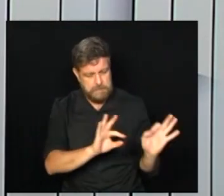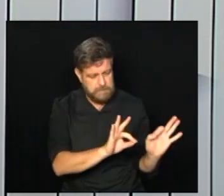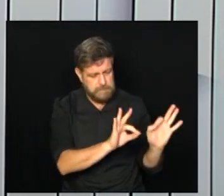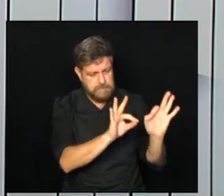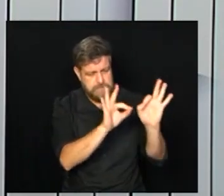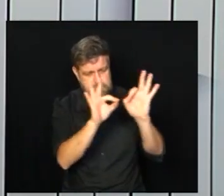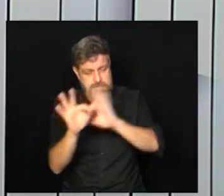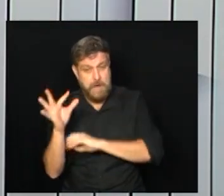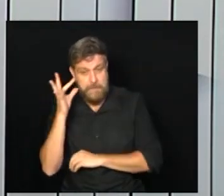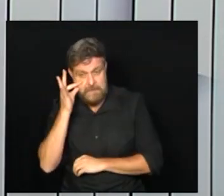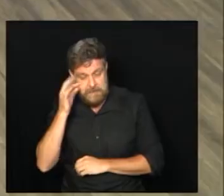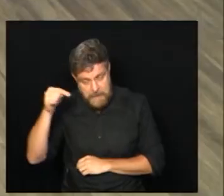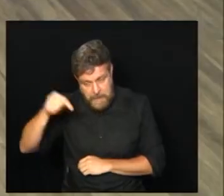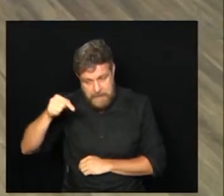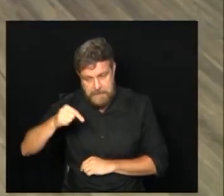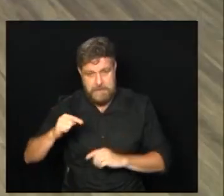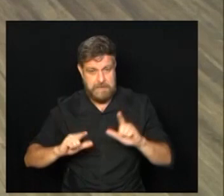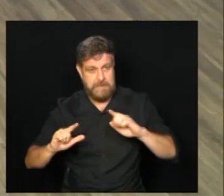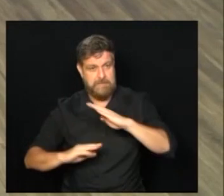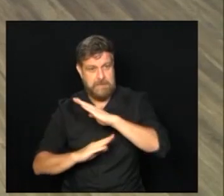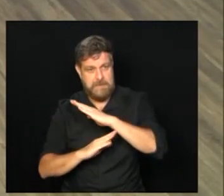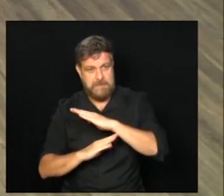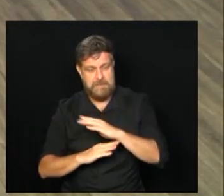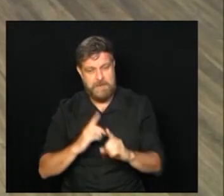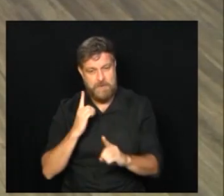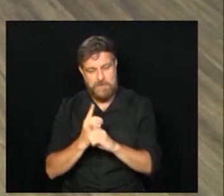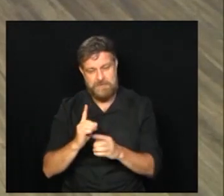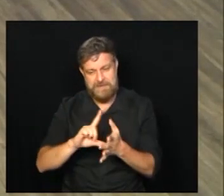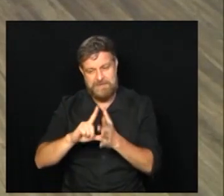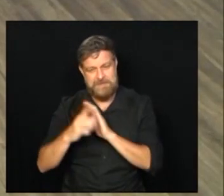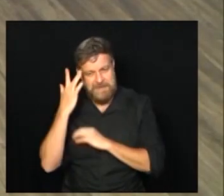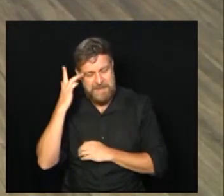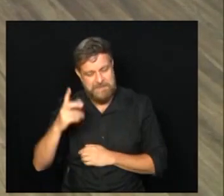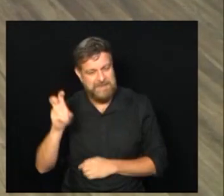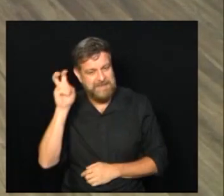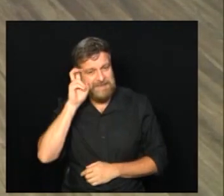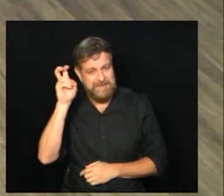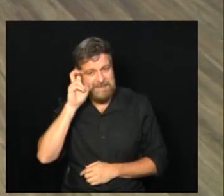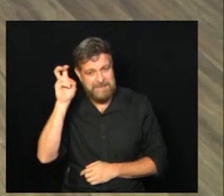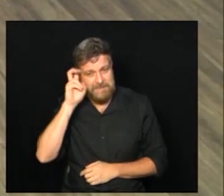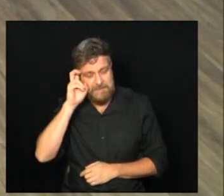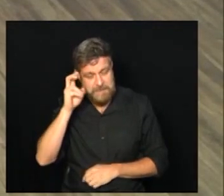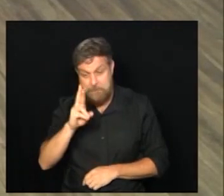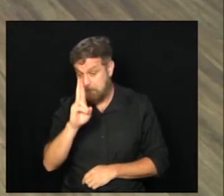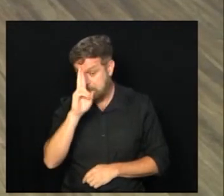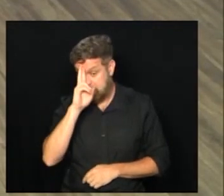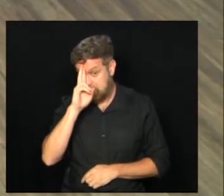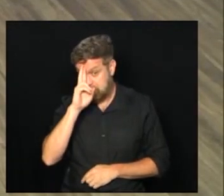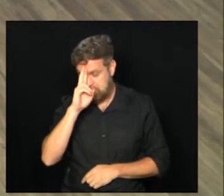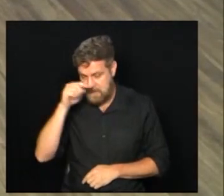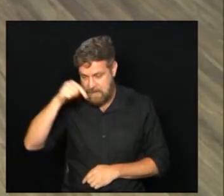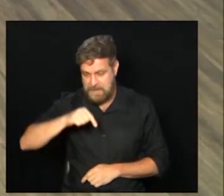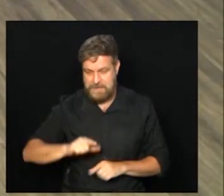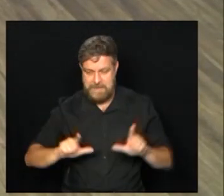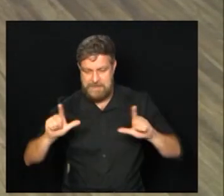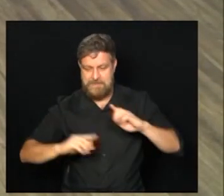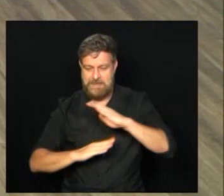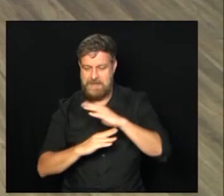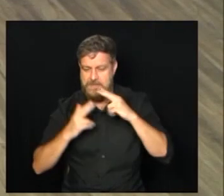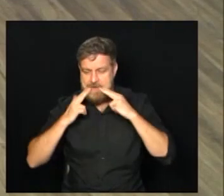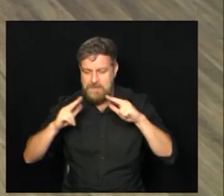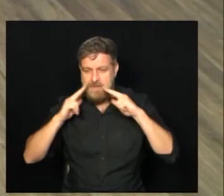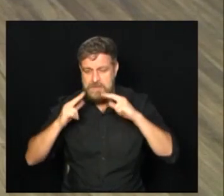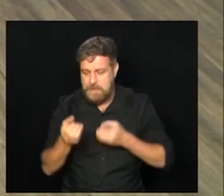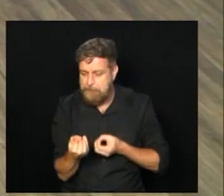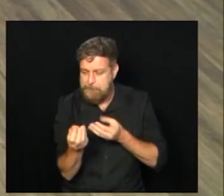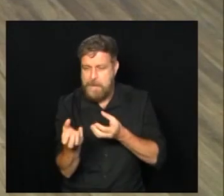ao vivo por aqui e nos vemos amanhã, na quinta-feira, ao meio-dia, aqui no Câmara Notícia,